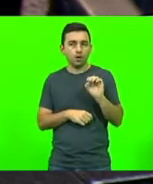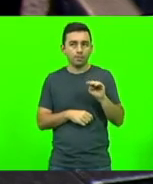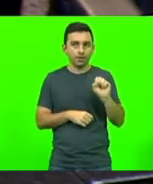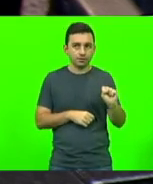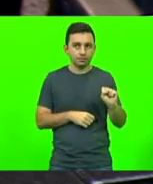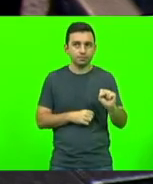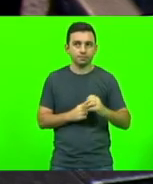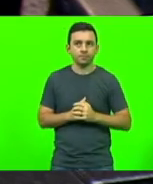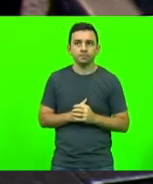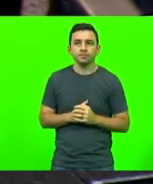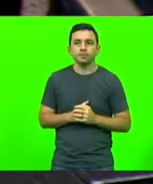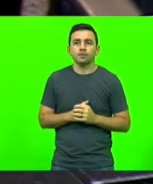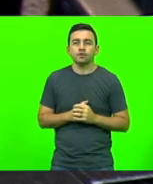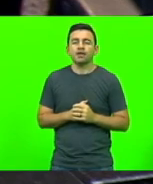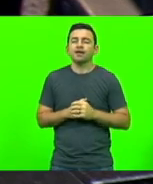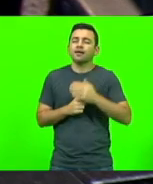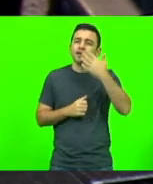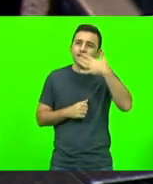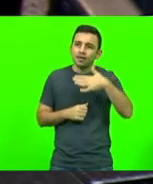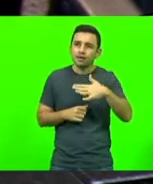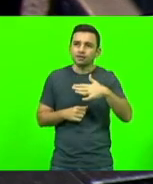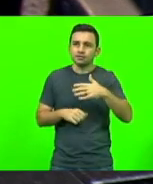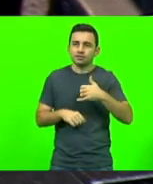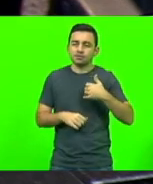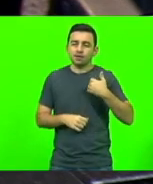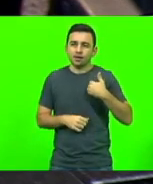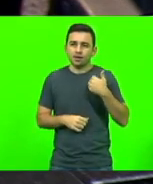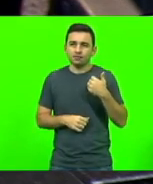Saúde. Crianças de